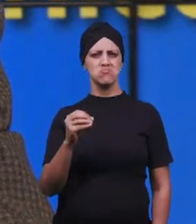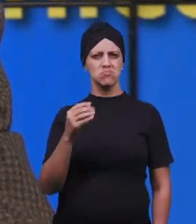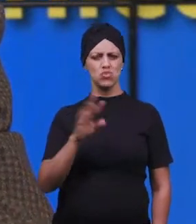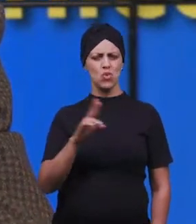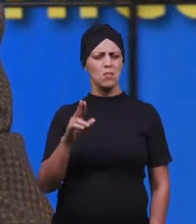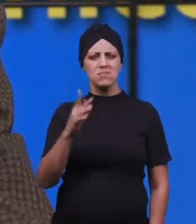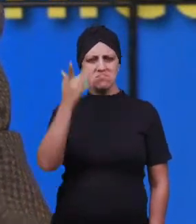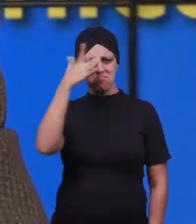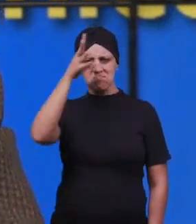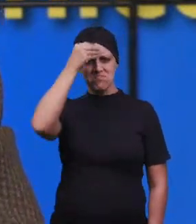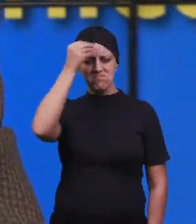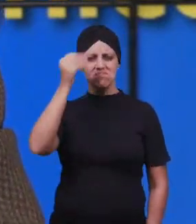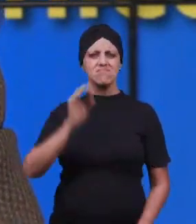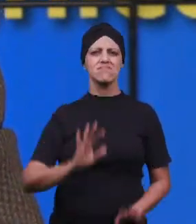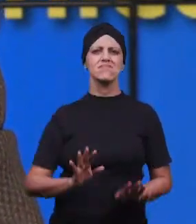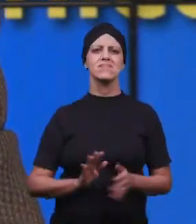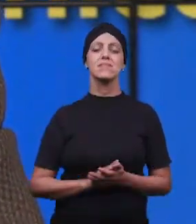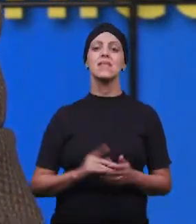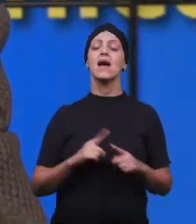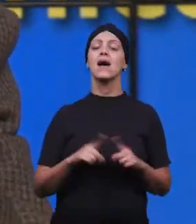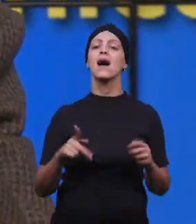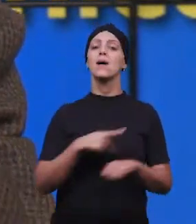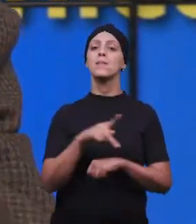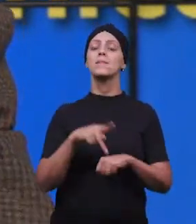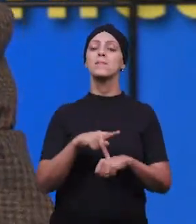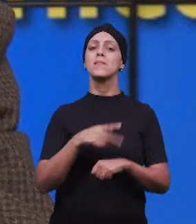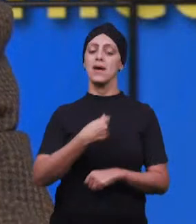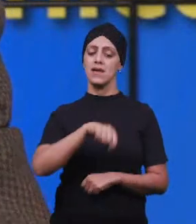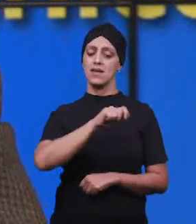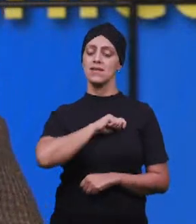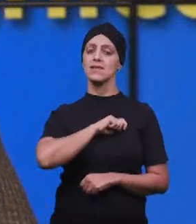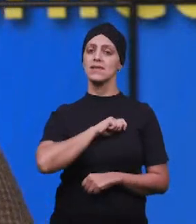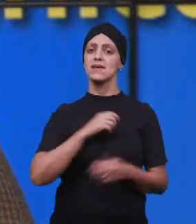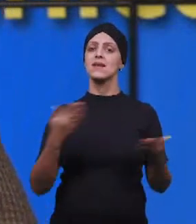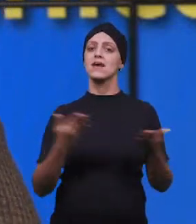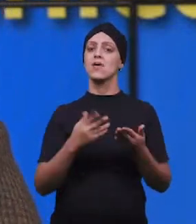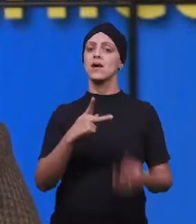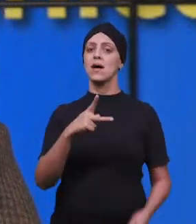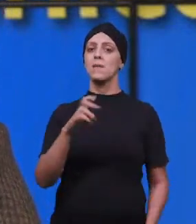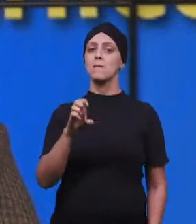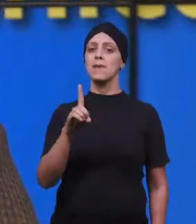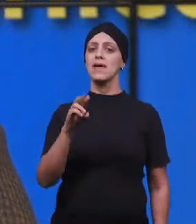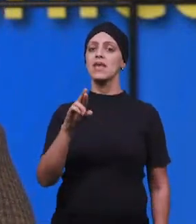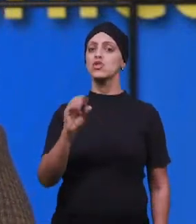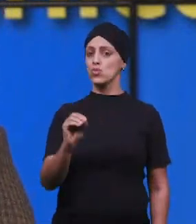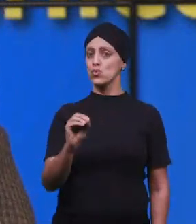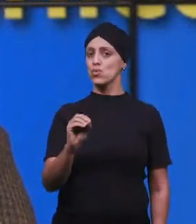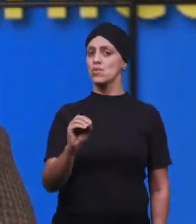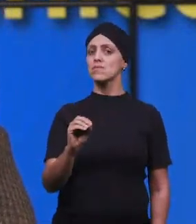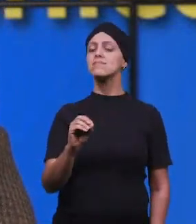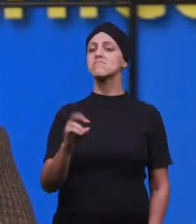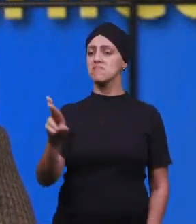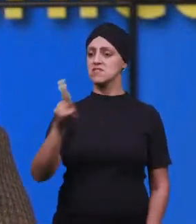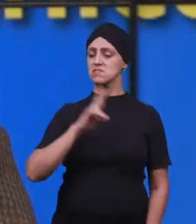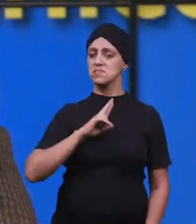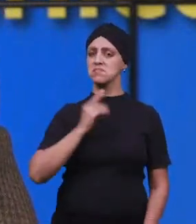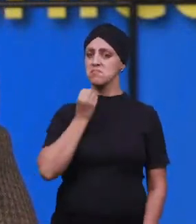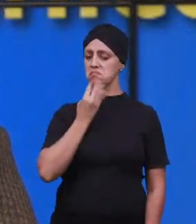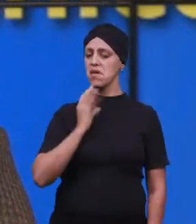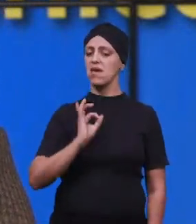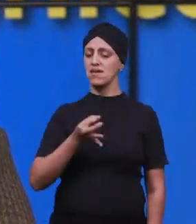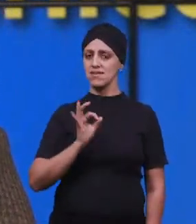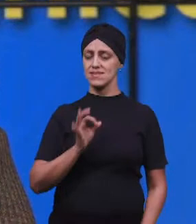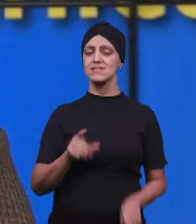Noronha, não estou muito certo, mas amém. Agora na Espanha, o nosso amigo, nosso querido irmão, né, o Pedro Henrique, muito